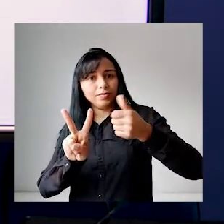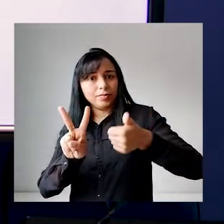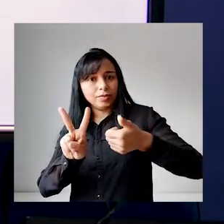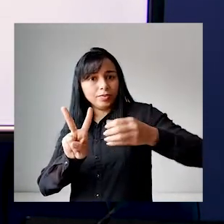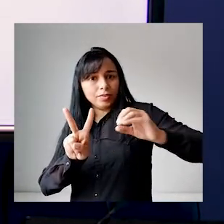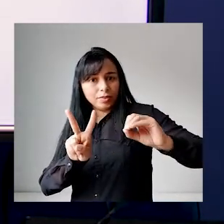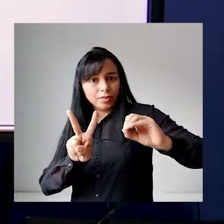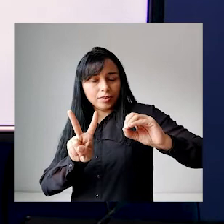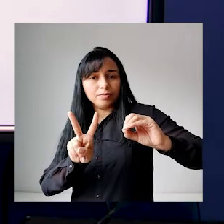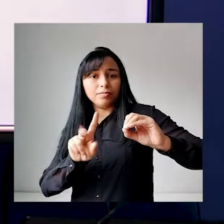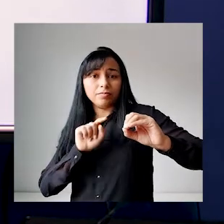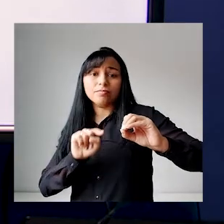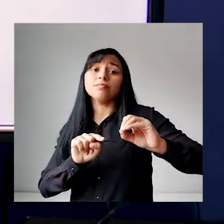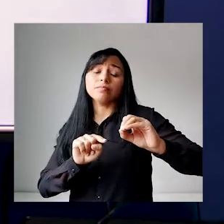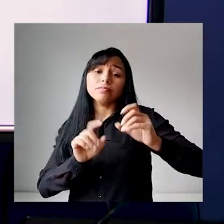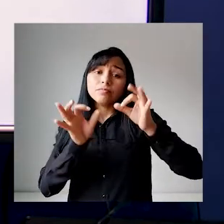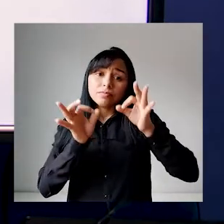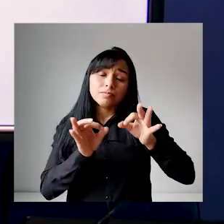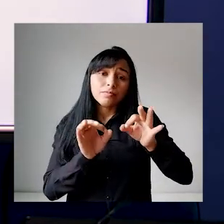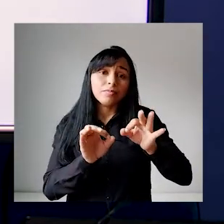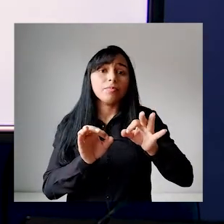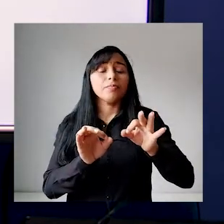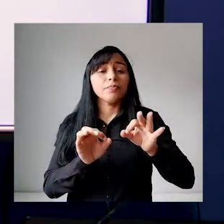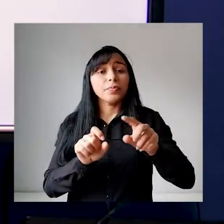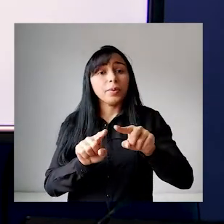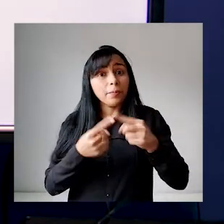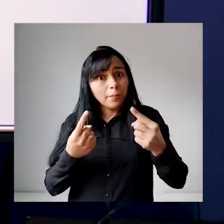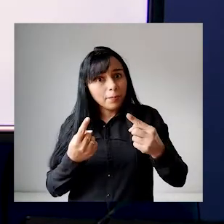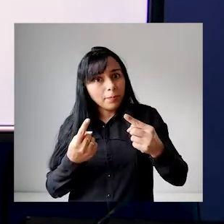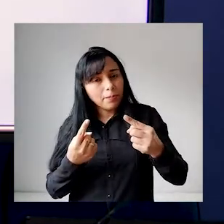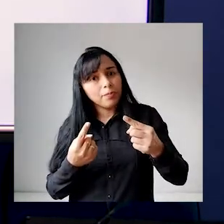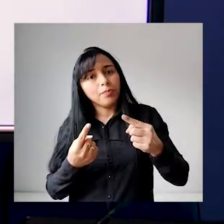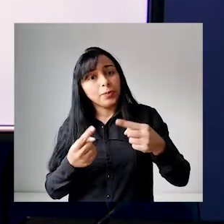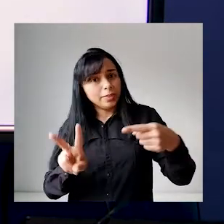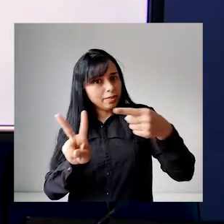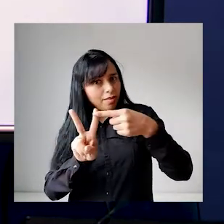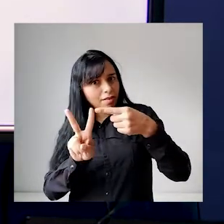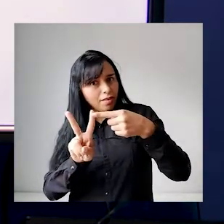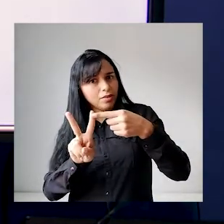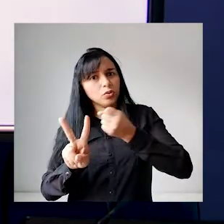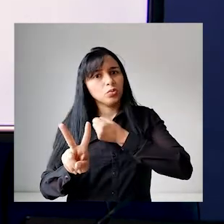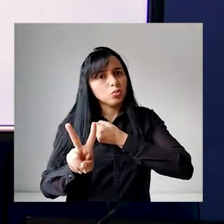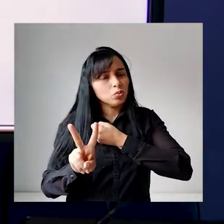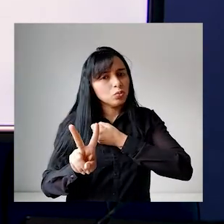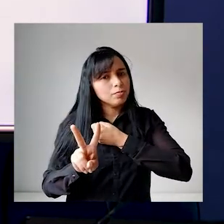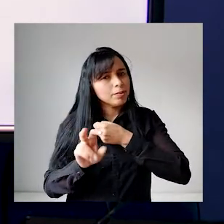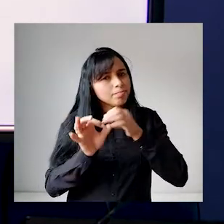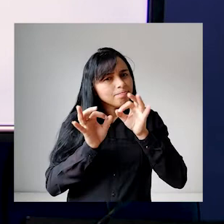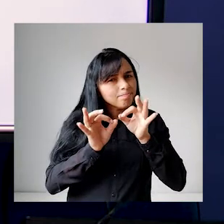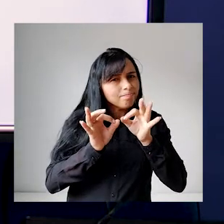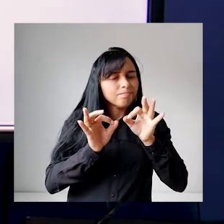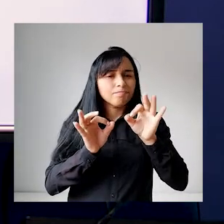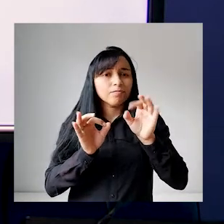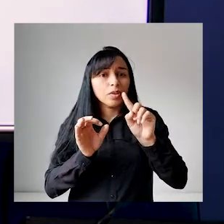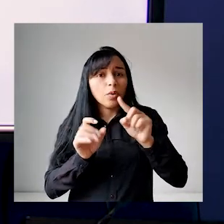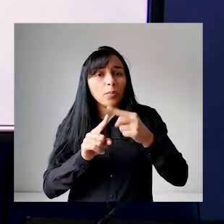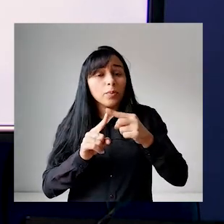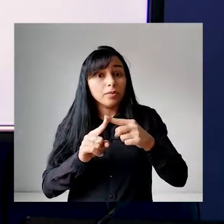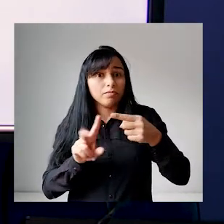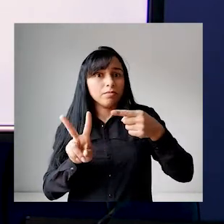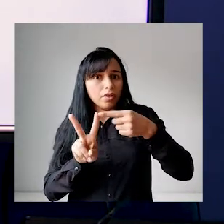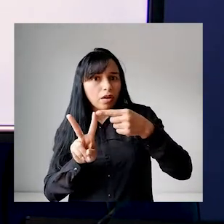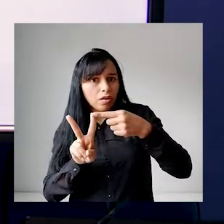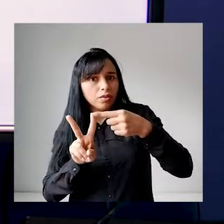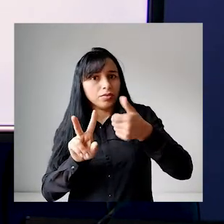aqui vai ser correta, mas se a gente observar, a raiz de 10 não é uma raiz exata, certo? Por quê? É um número que está